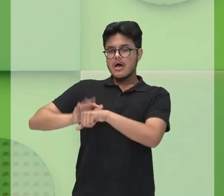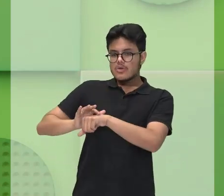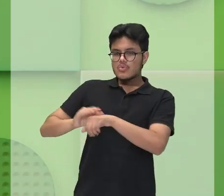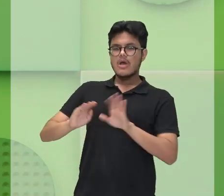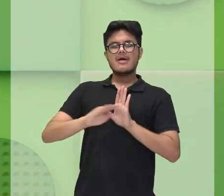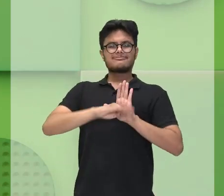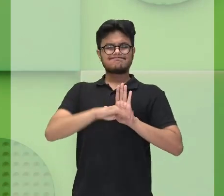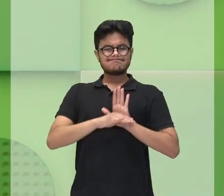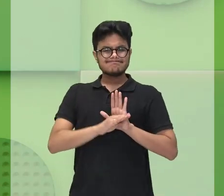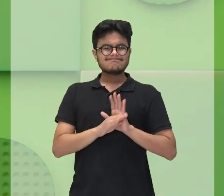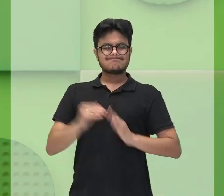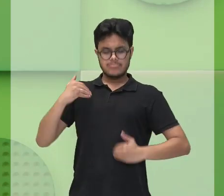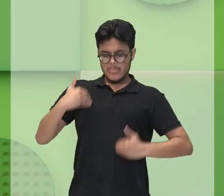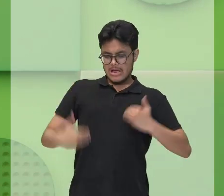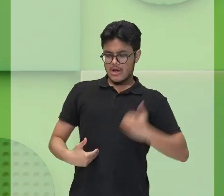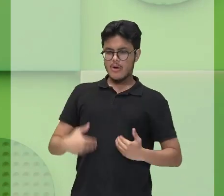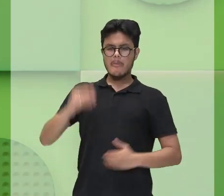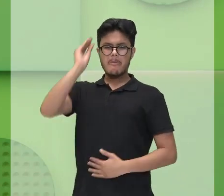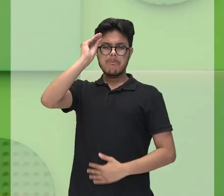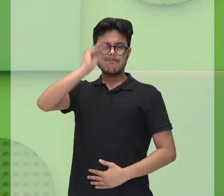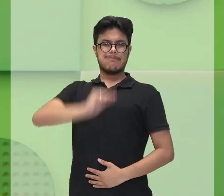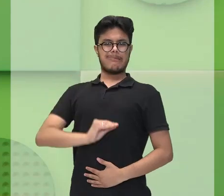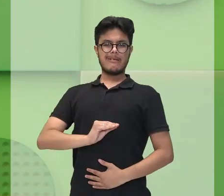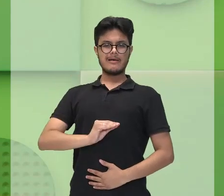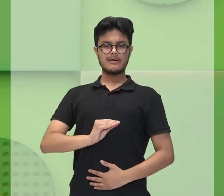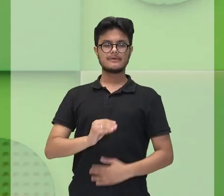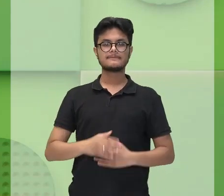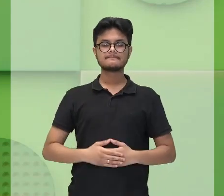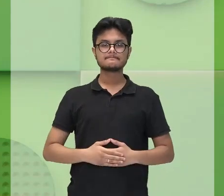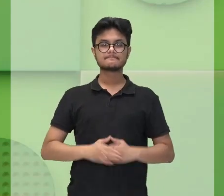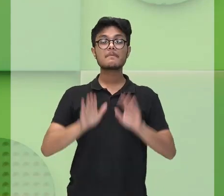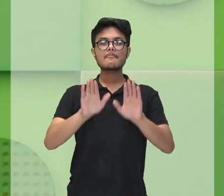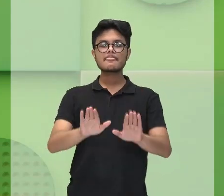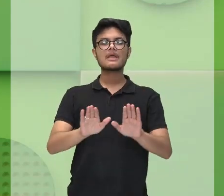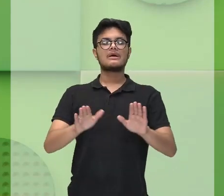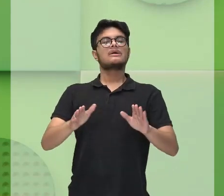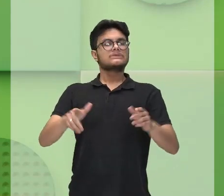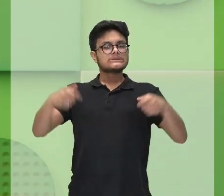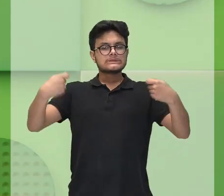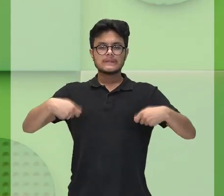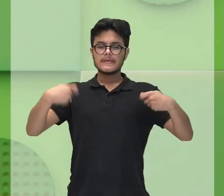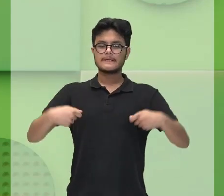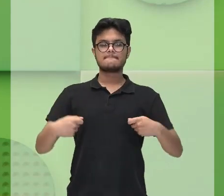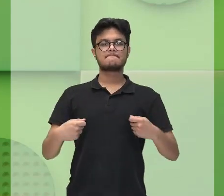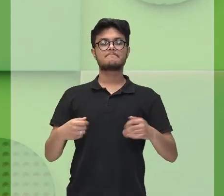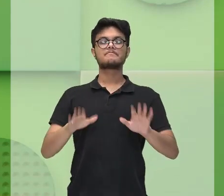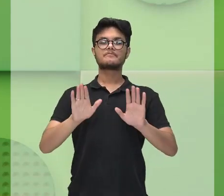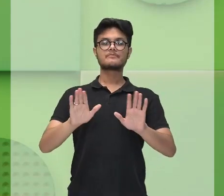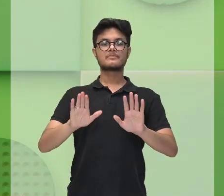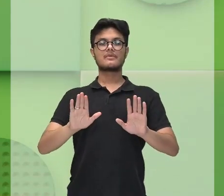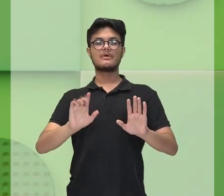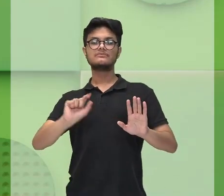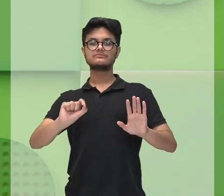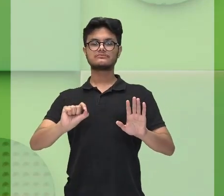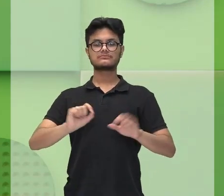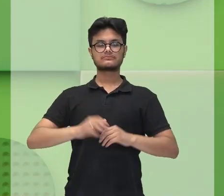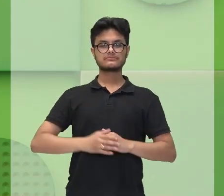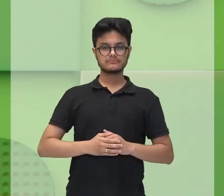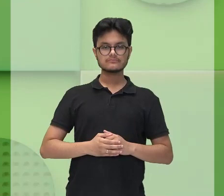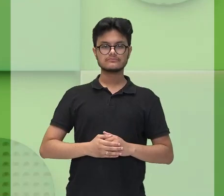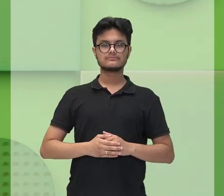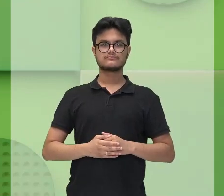deixa muito fragilizado, tá bom? E, claro, você deve se preocupar com